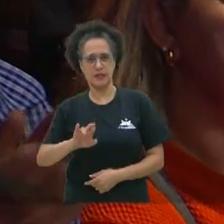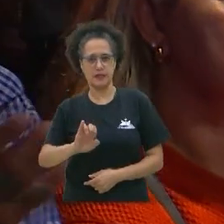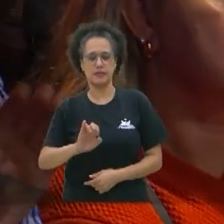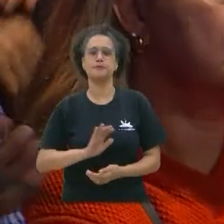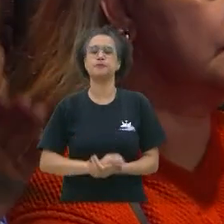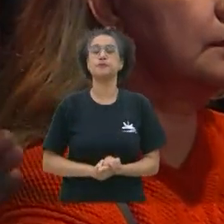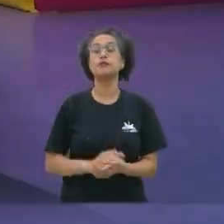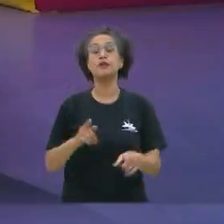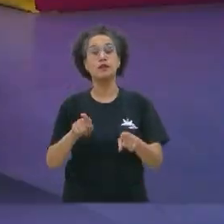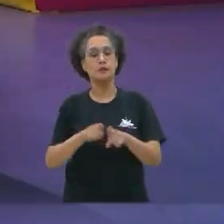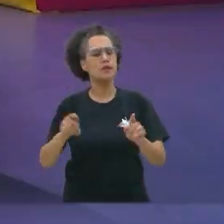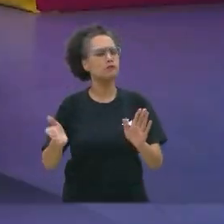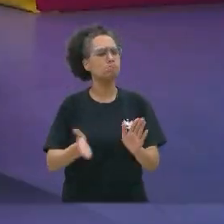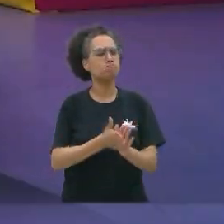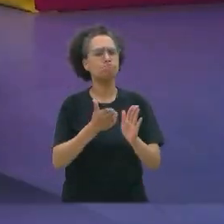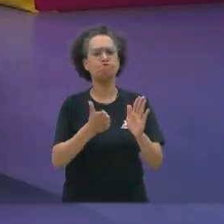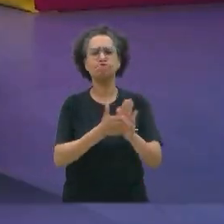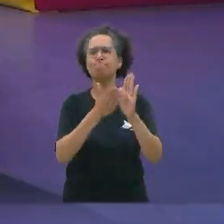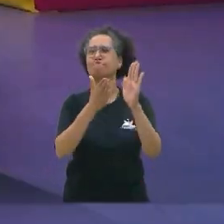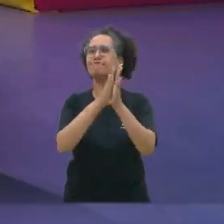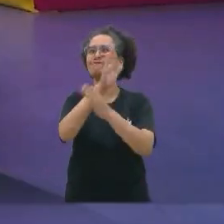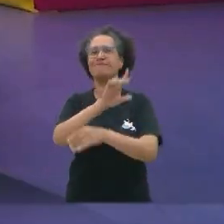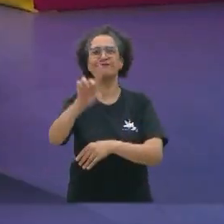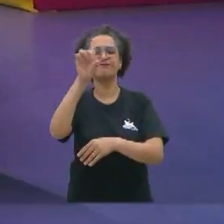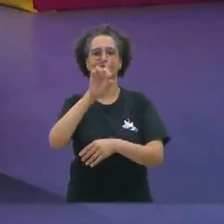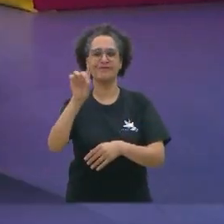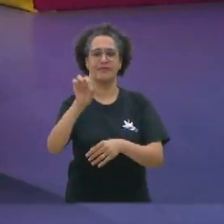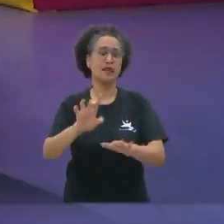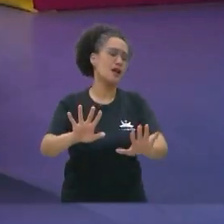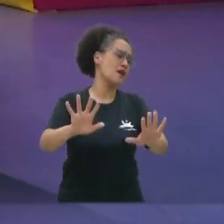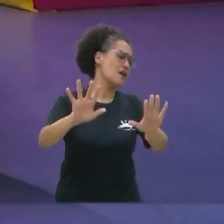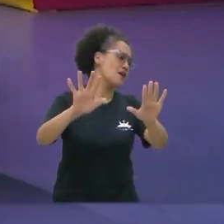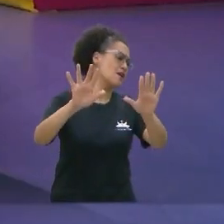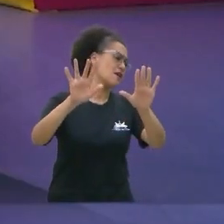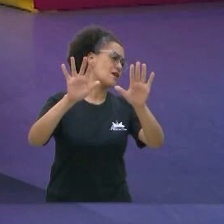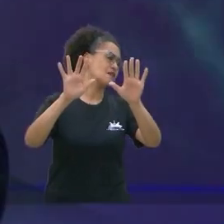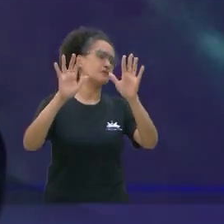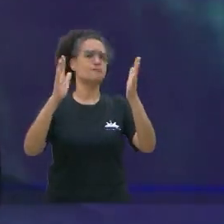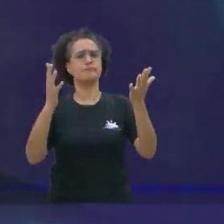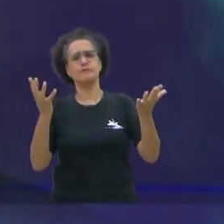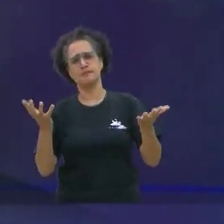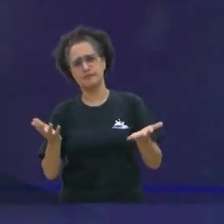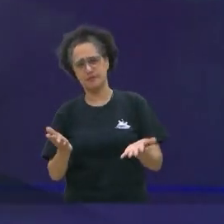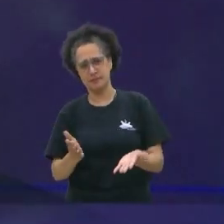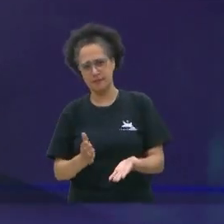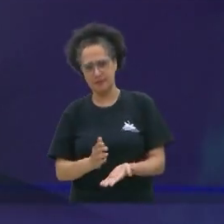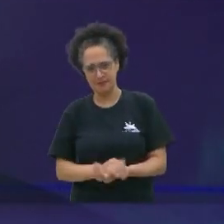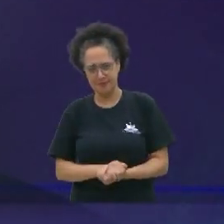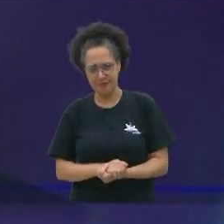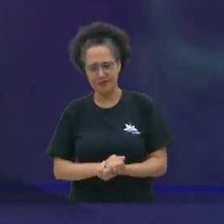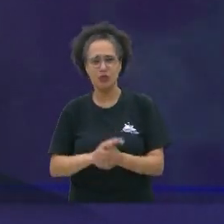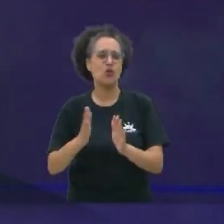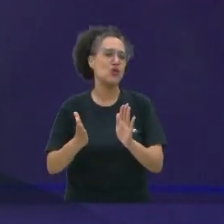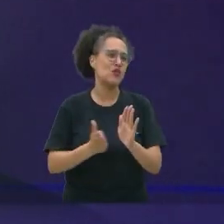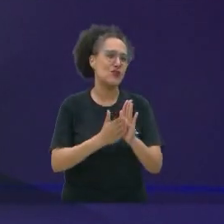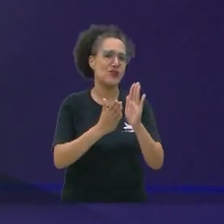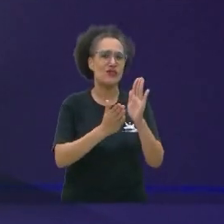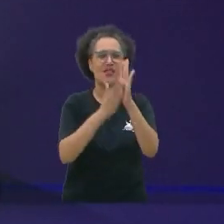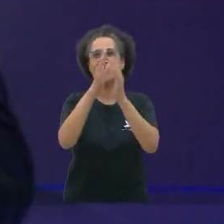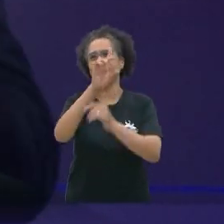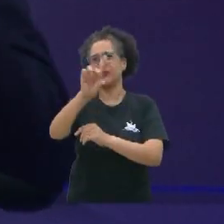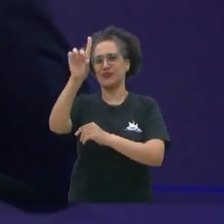E louvar a Deus. Ah, mas que pena. Louvado seja Deus.